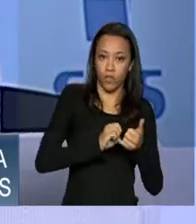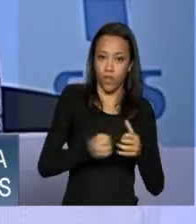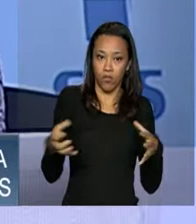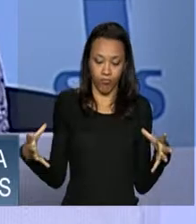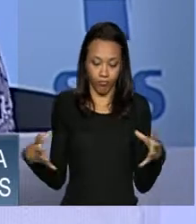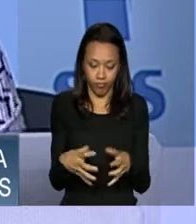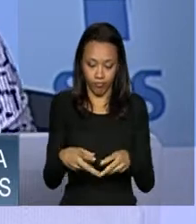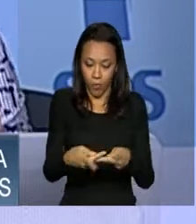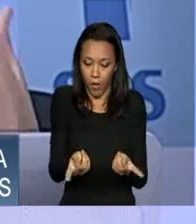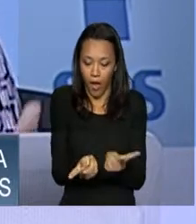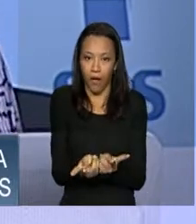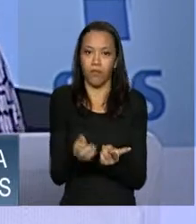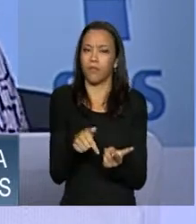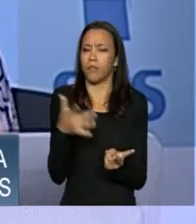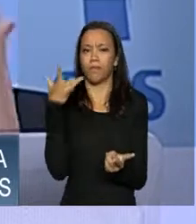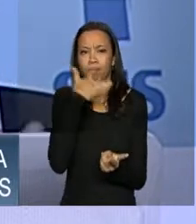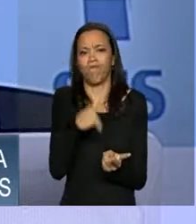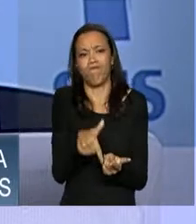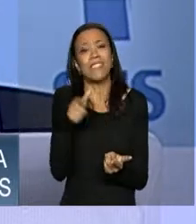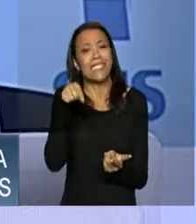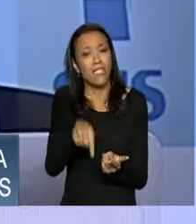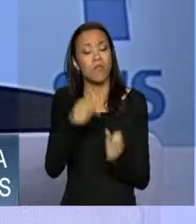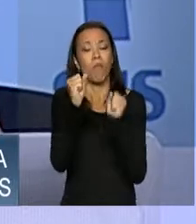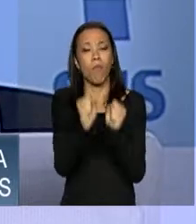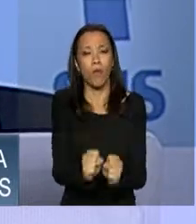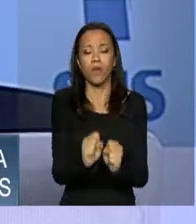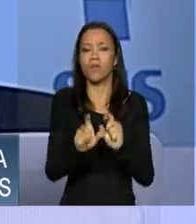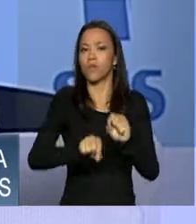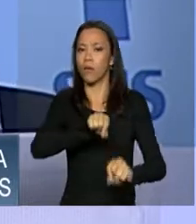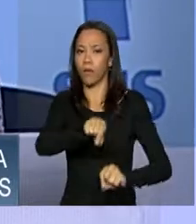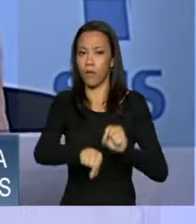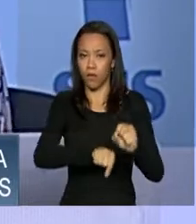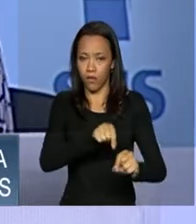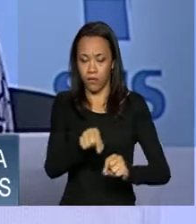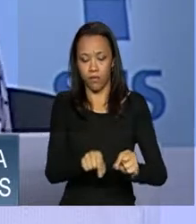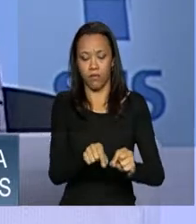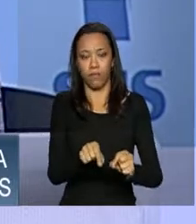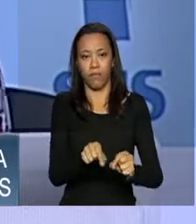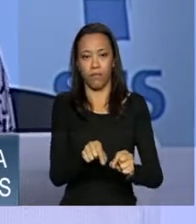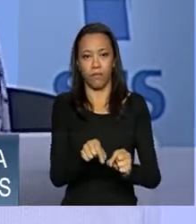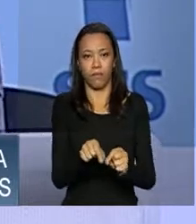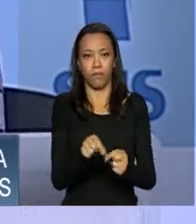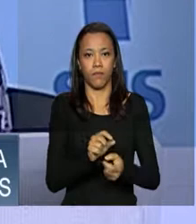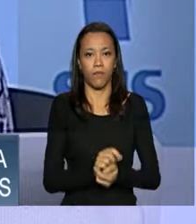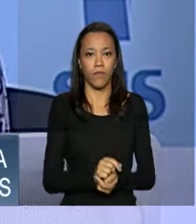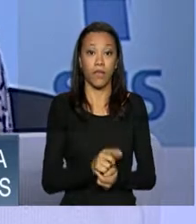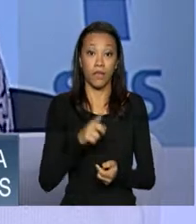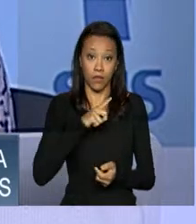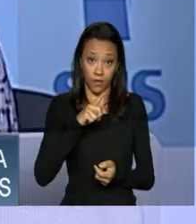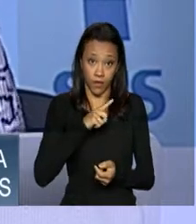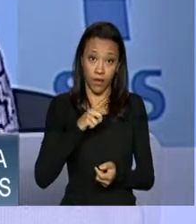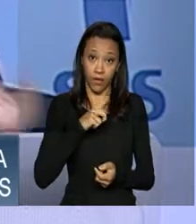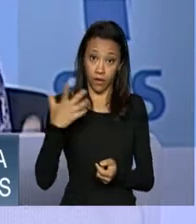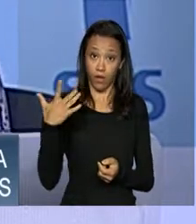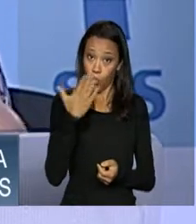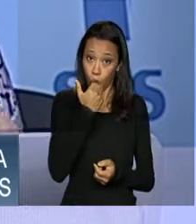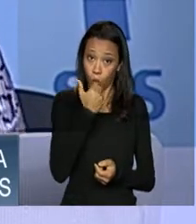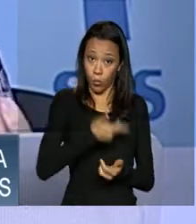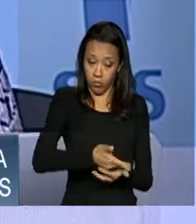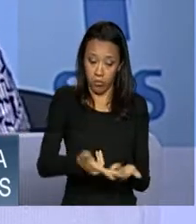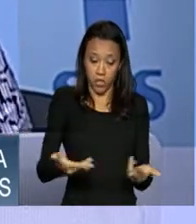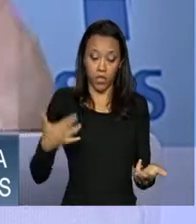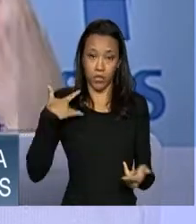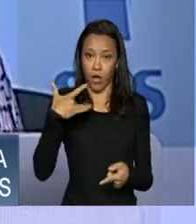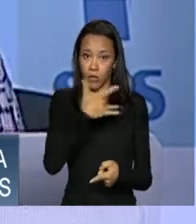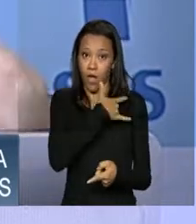nossa alimentação ela possa ser composta, né, por componentes mais saudáveis, se você